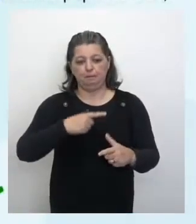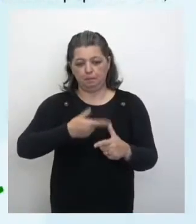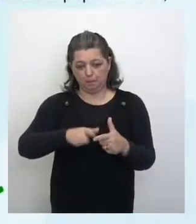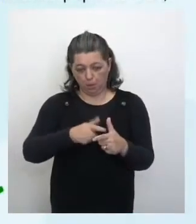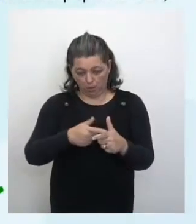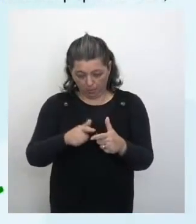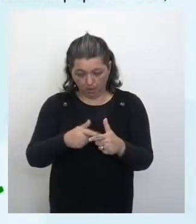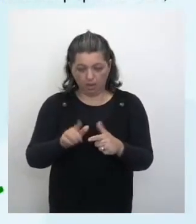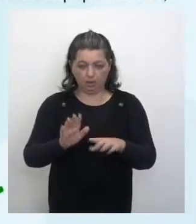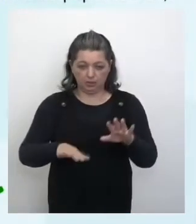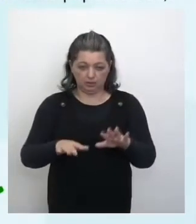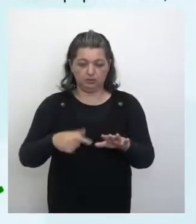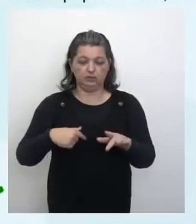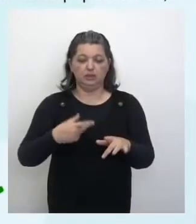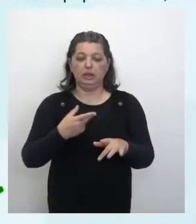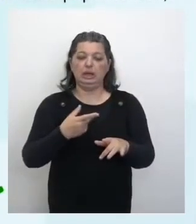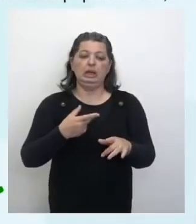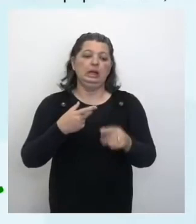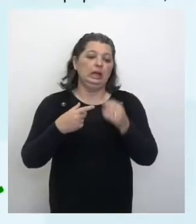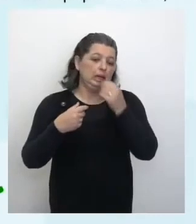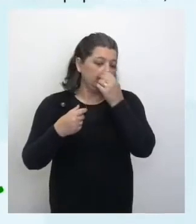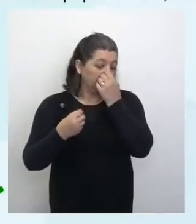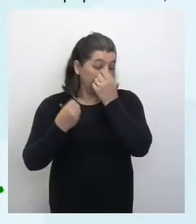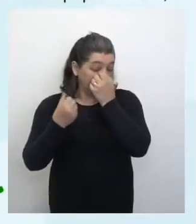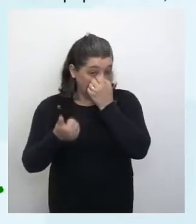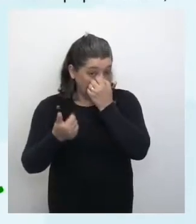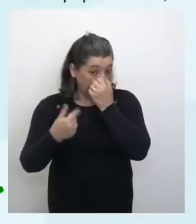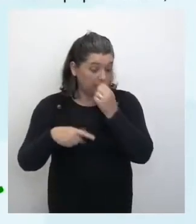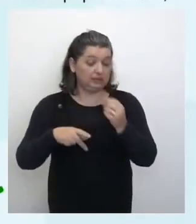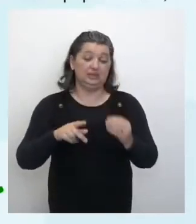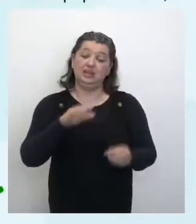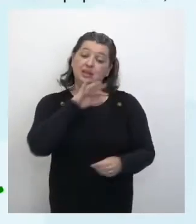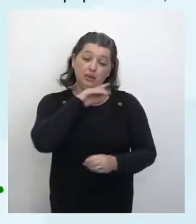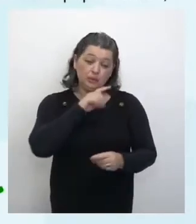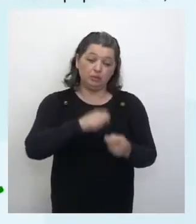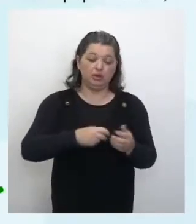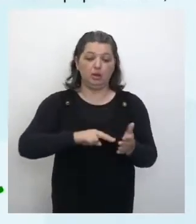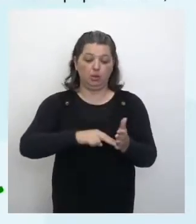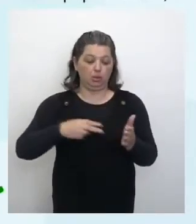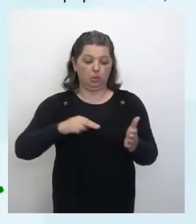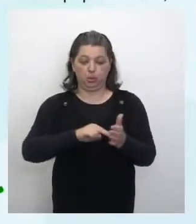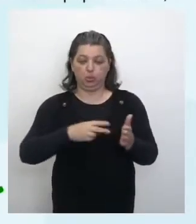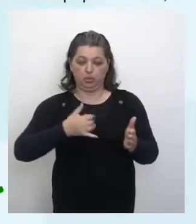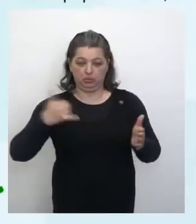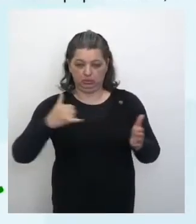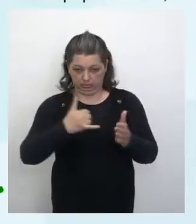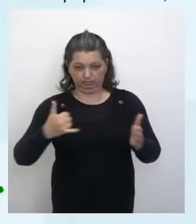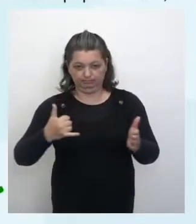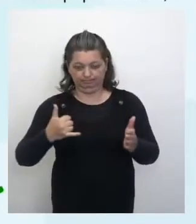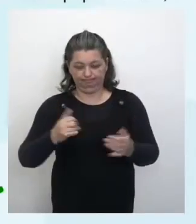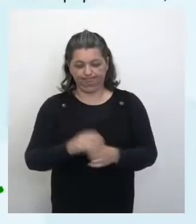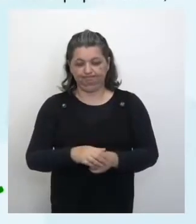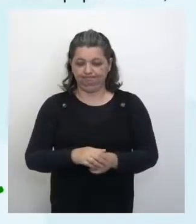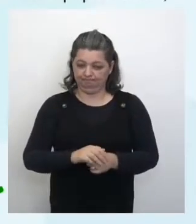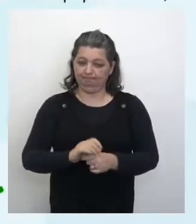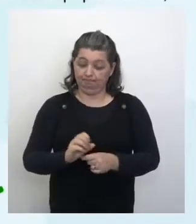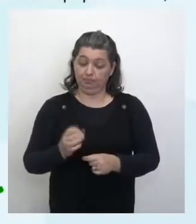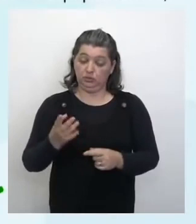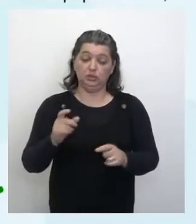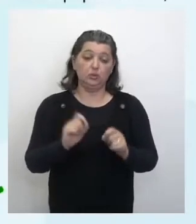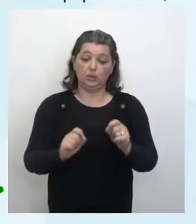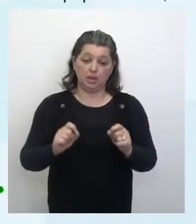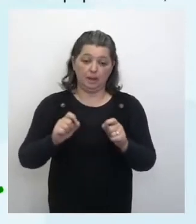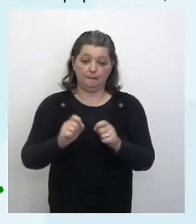Ah, ele está dando curto-circuito ali, mas funciona. Não usar, porque depois ele pode dar um curto maior, pode até acontecer um incêndio